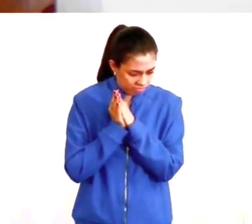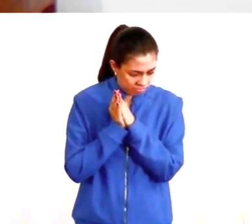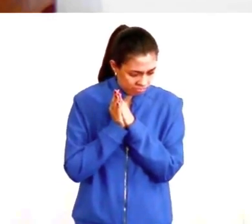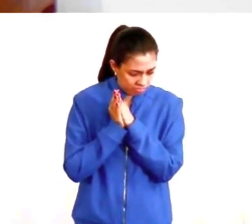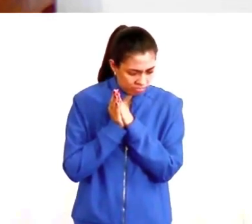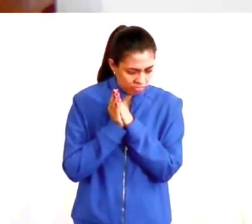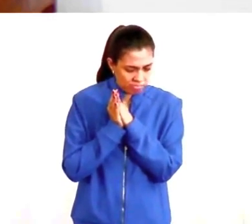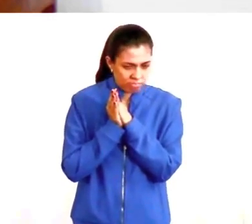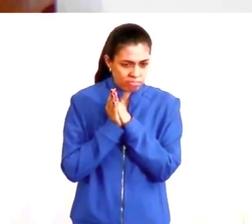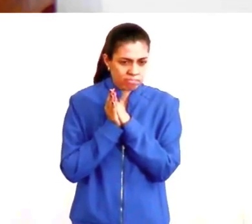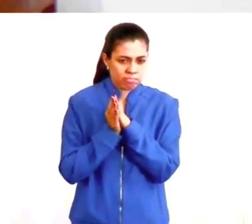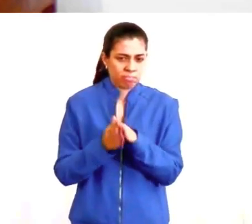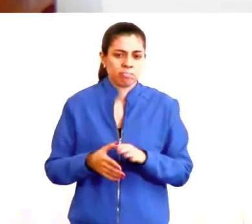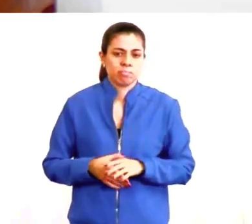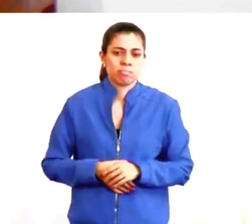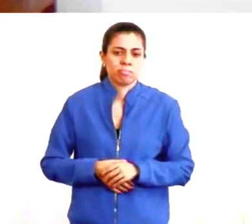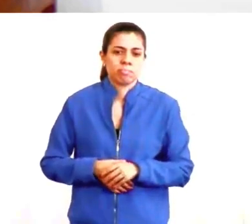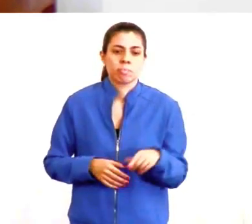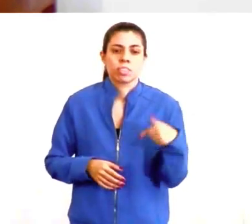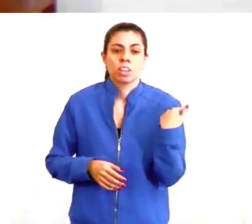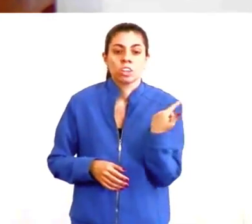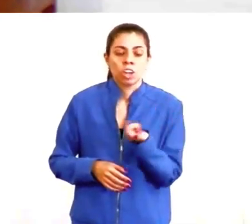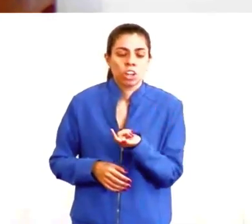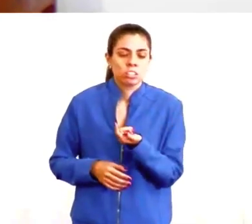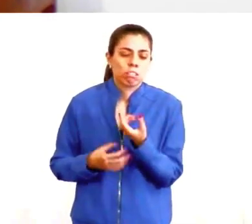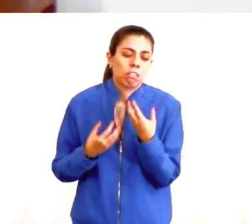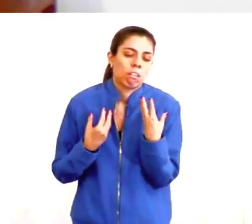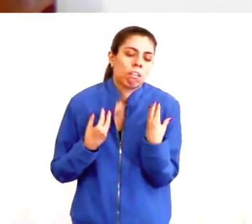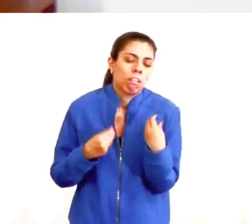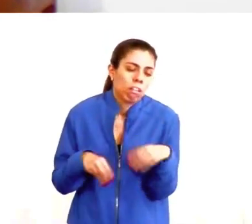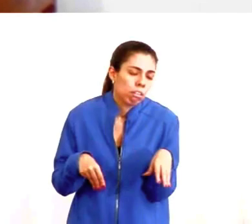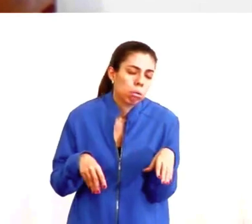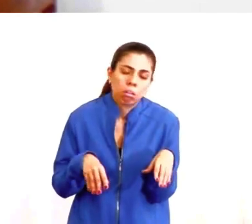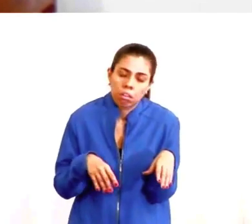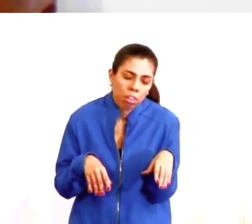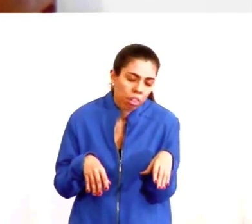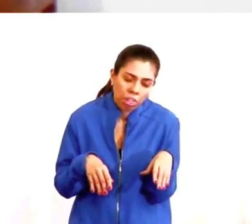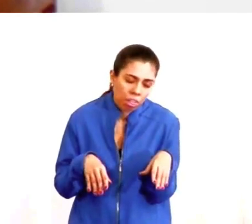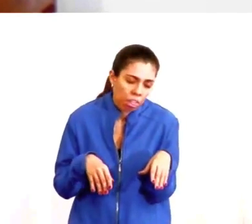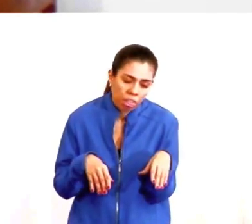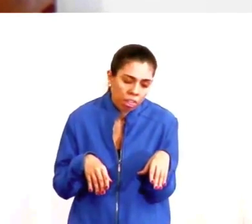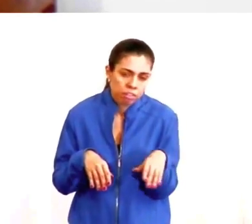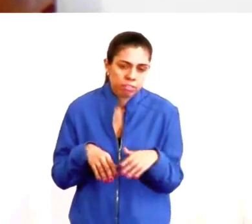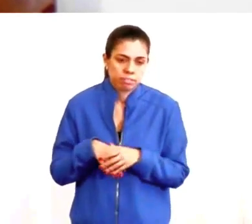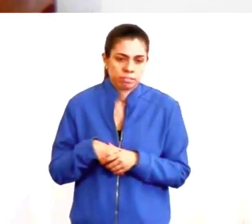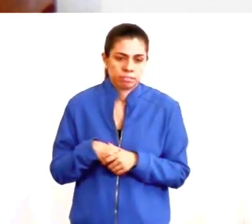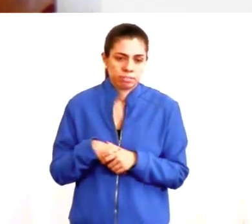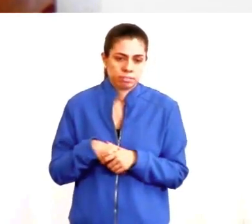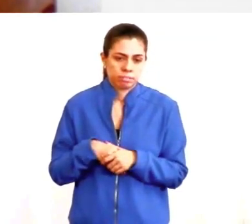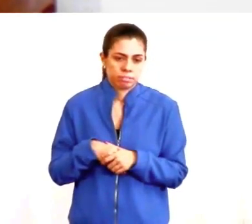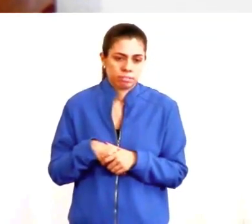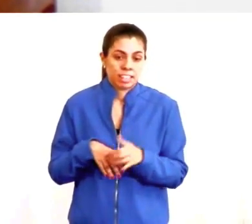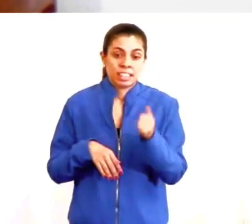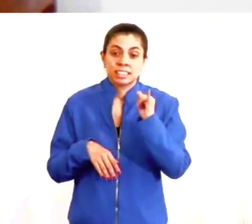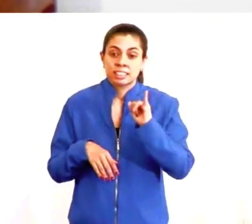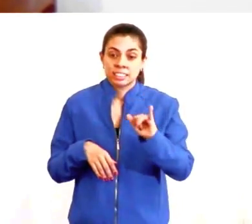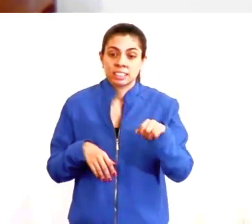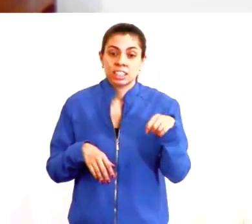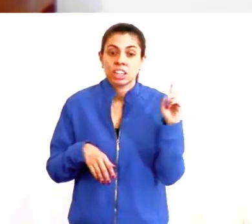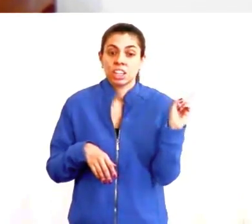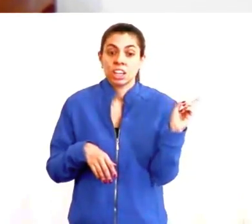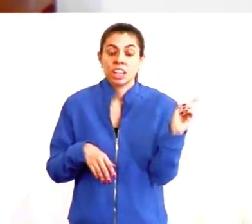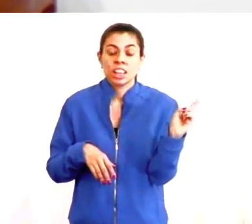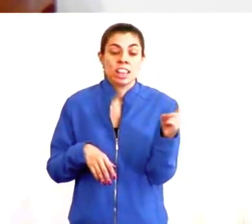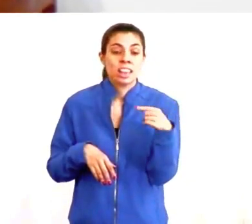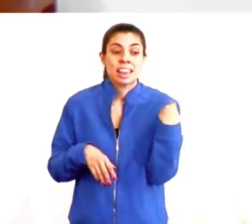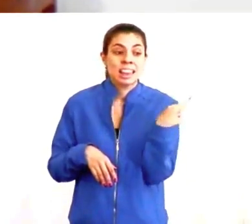não fazemos discípulos porque nós não temos força para fazer os discípulos. Não é porque a gente é tímido, não é porque a gente não tem tempo, é